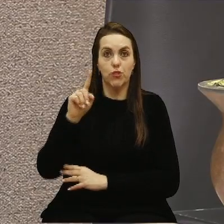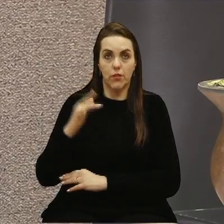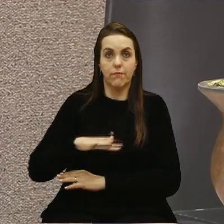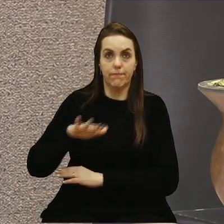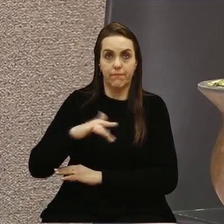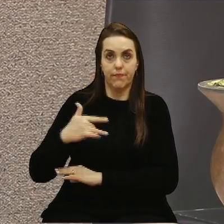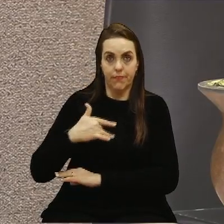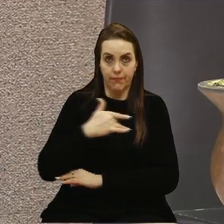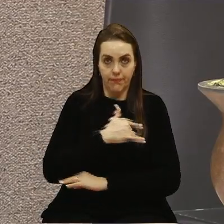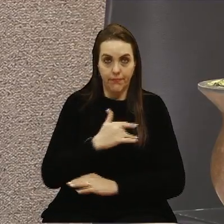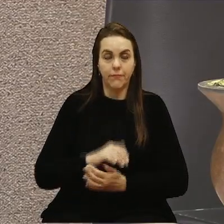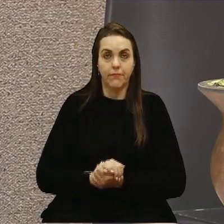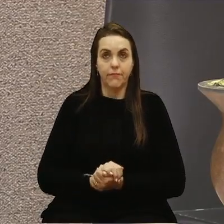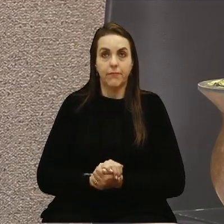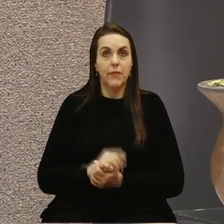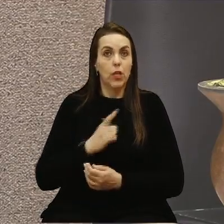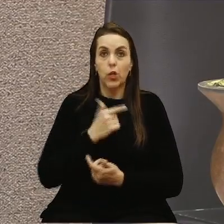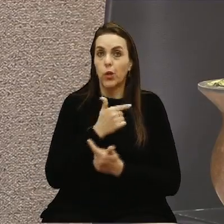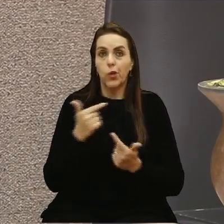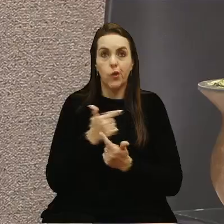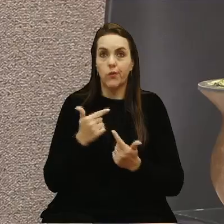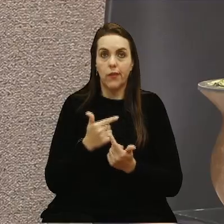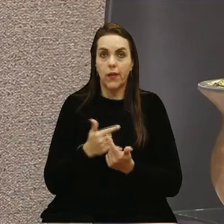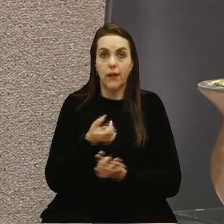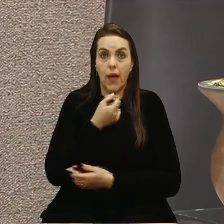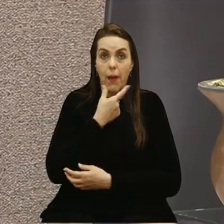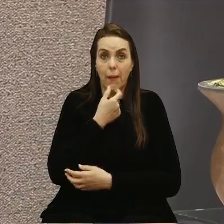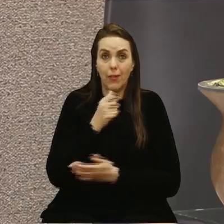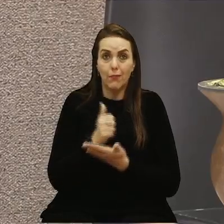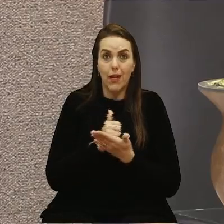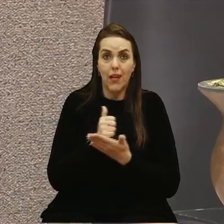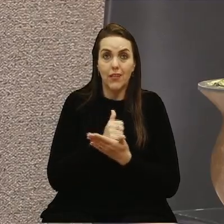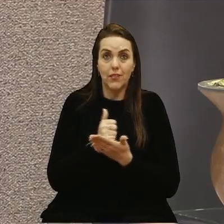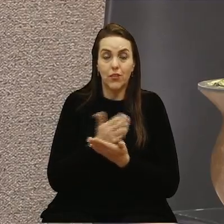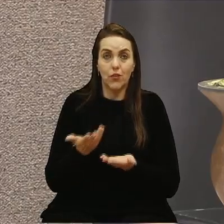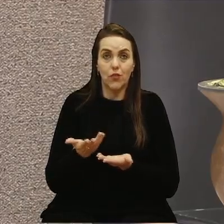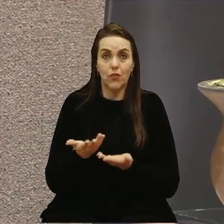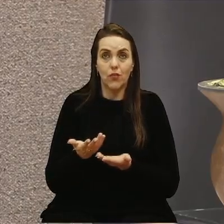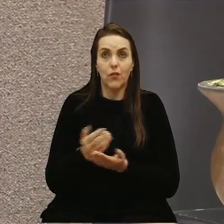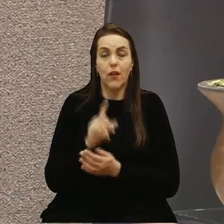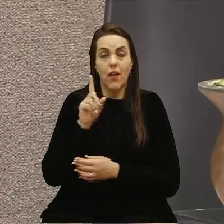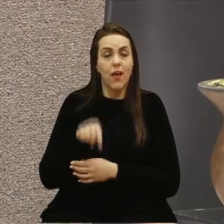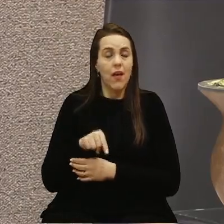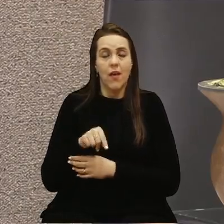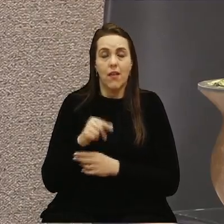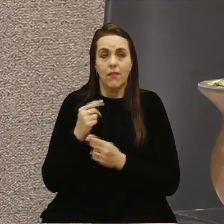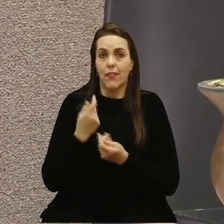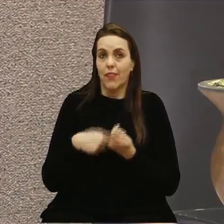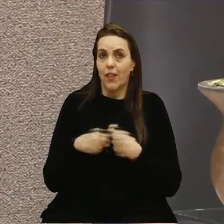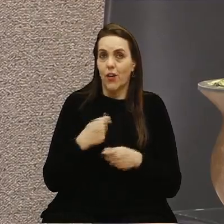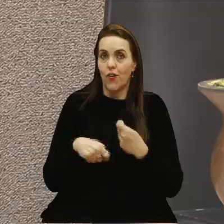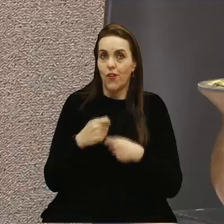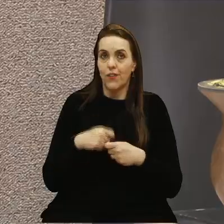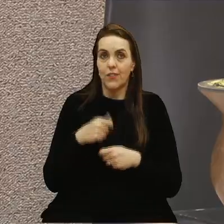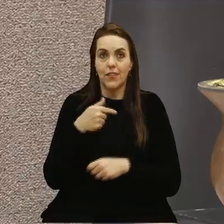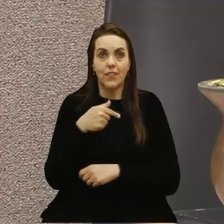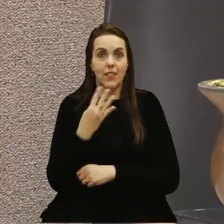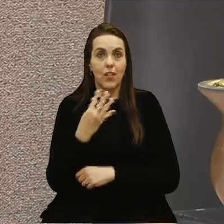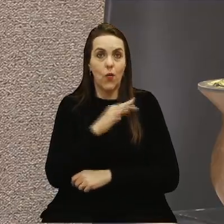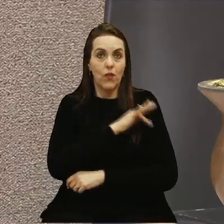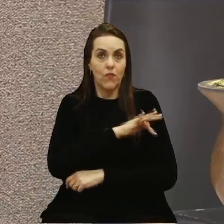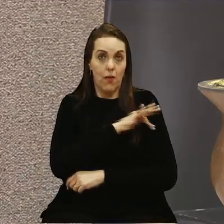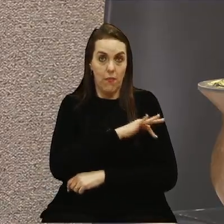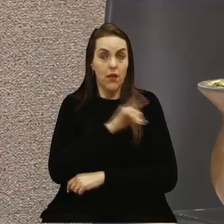2 milhões e 100 por dia. E não tem omeprazol. Porque é um negócio. Nas 74 farmácias de São João